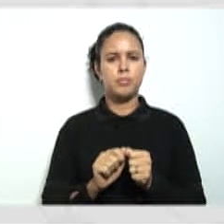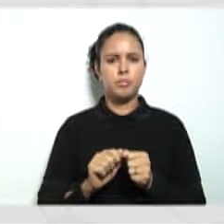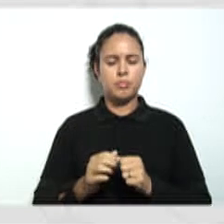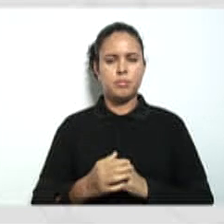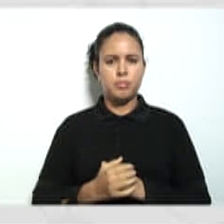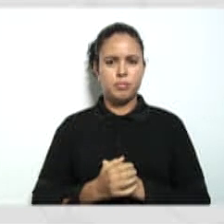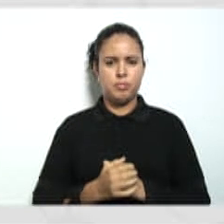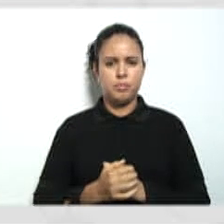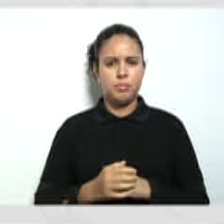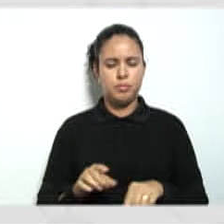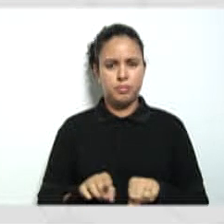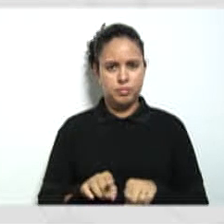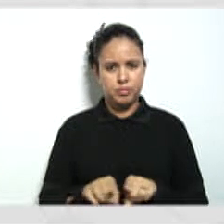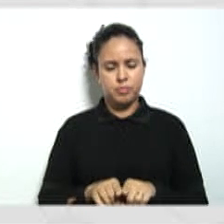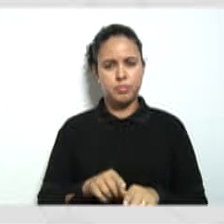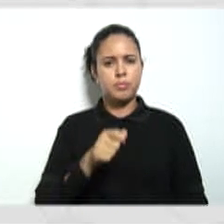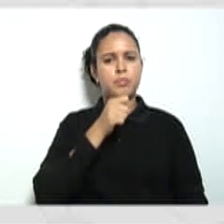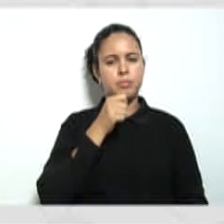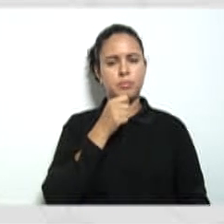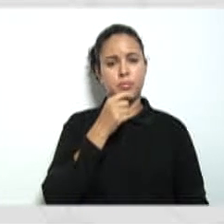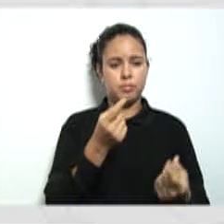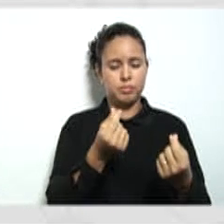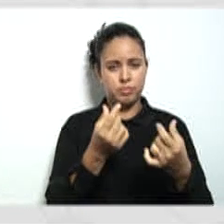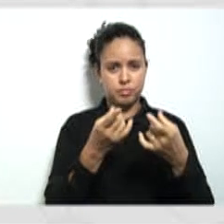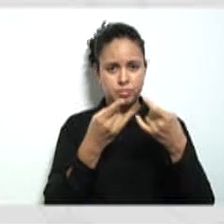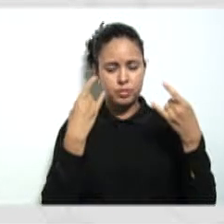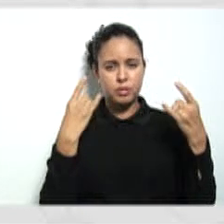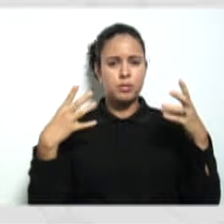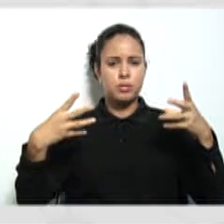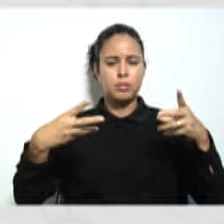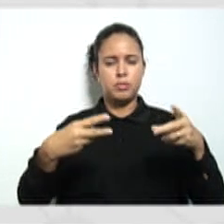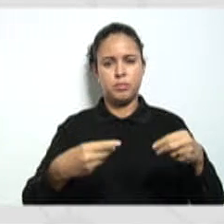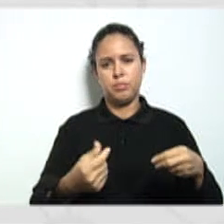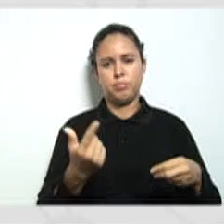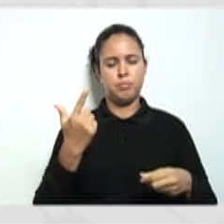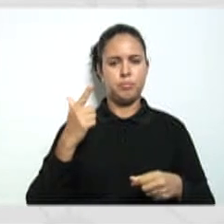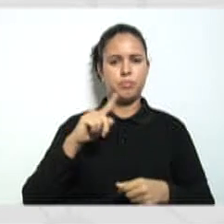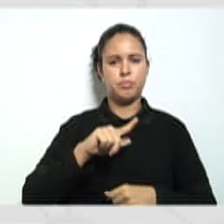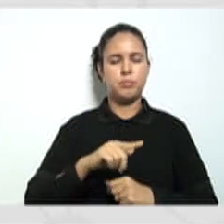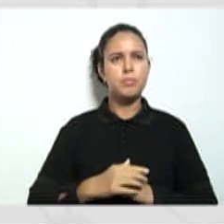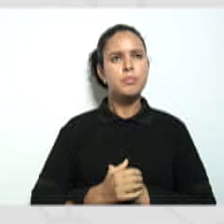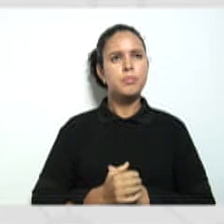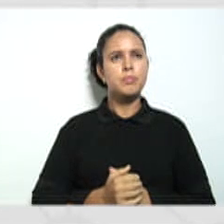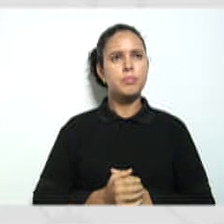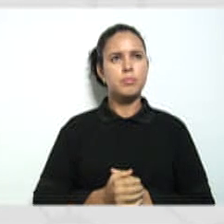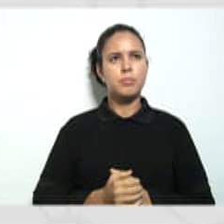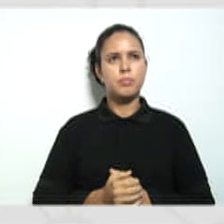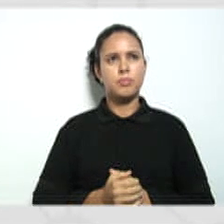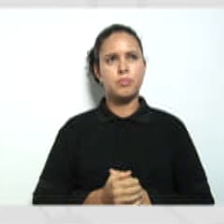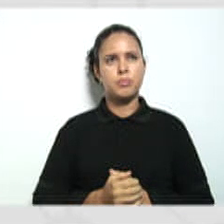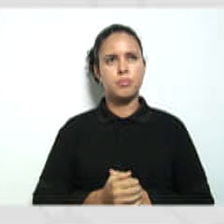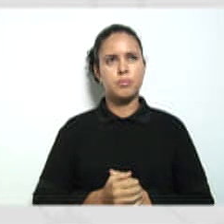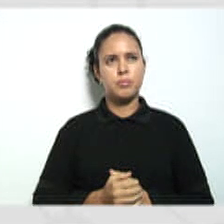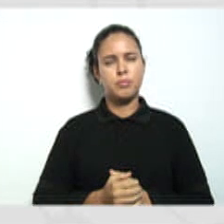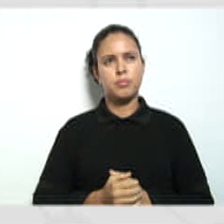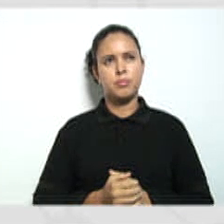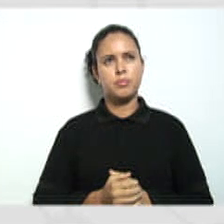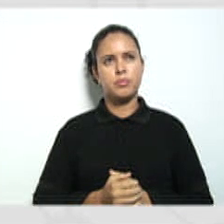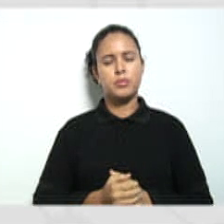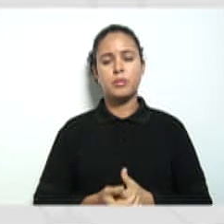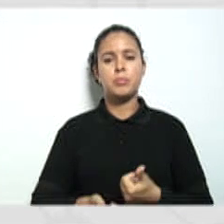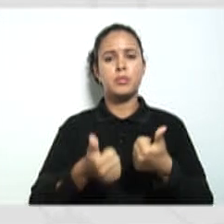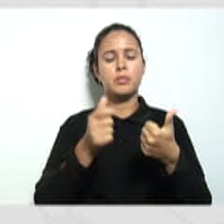construção, sem visar o lucro. E todos são beneficiários. Os benefícios são diversos. A gente